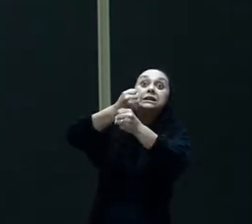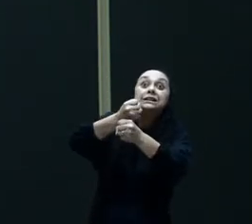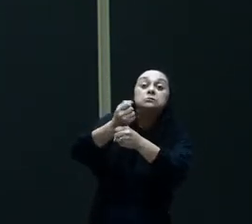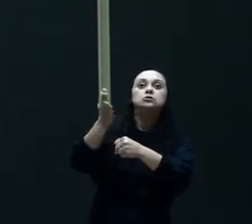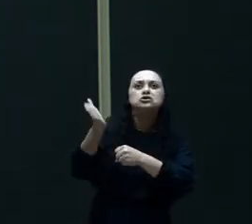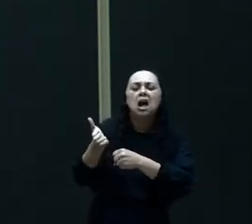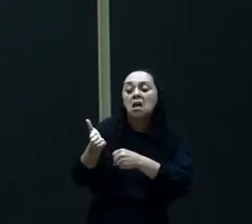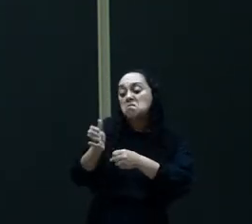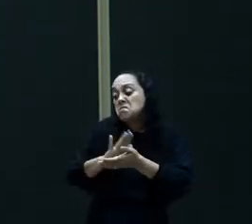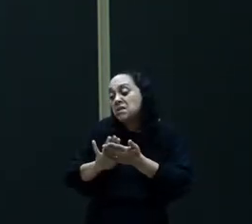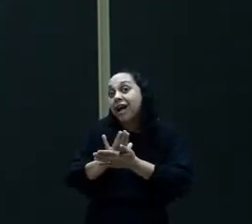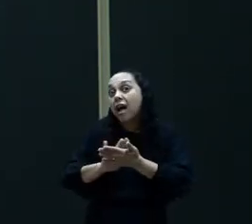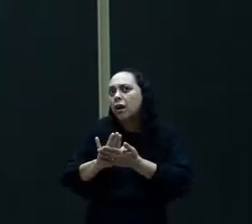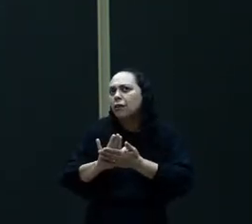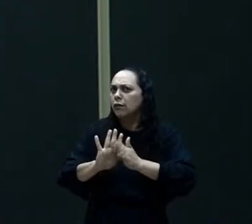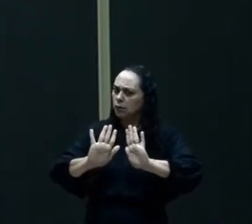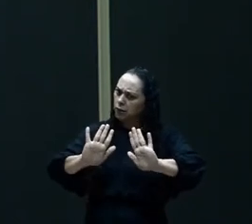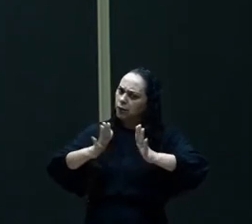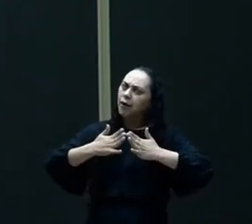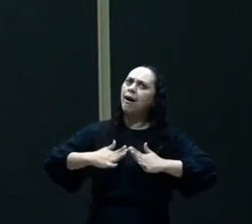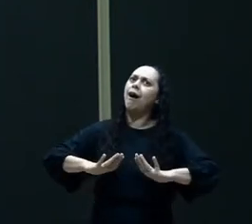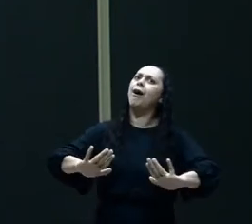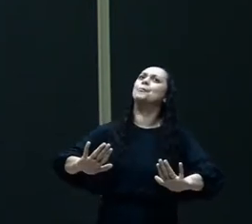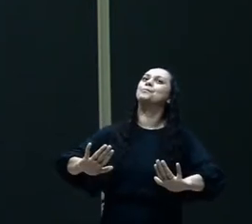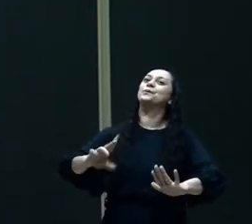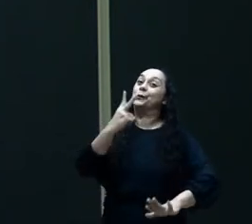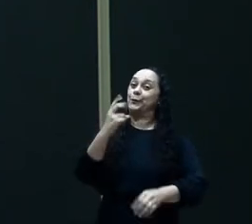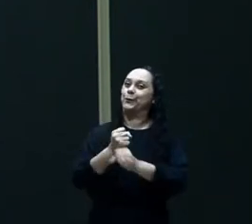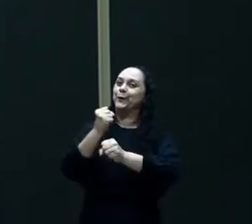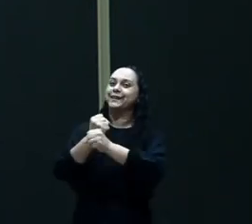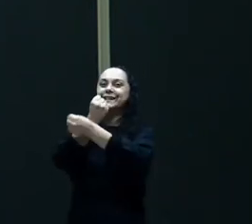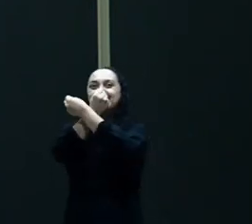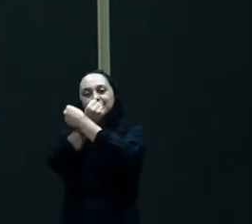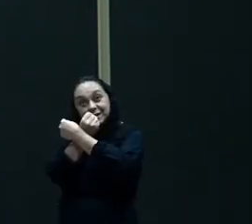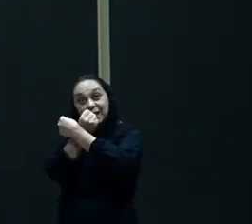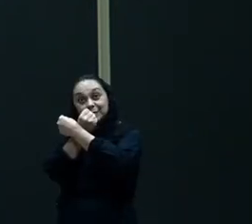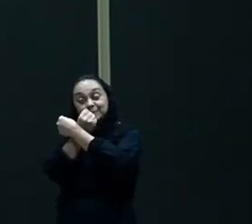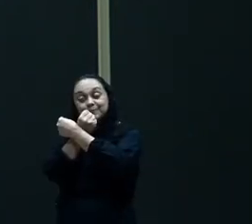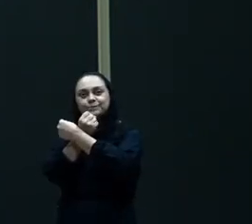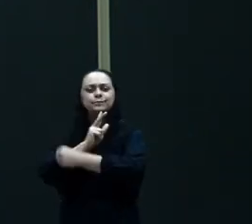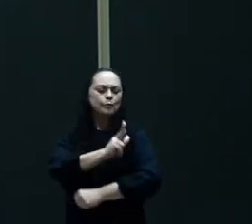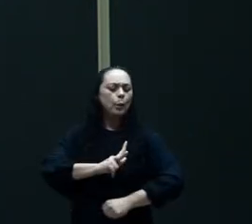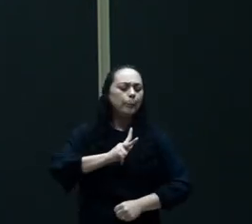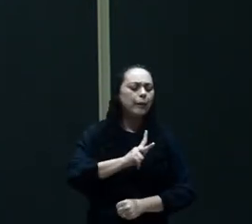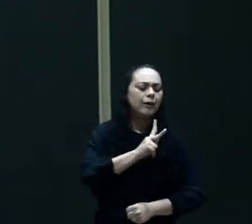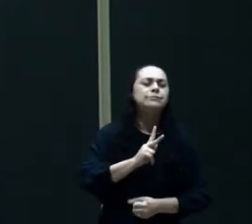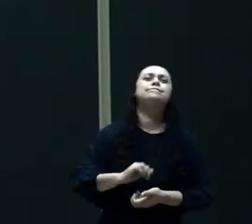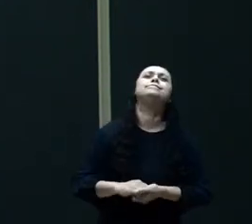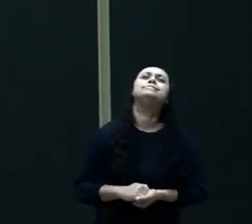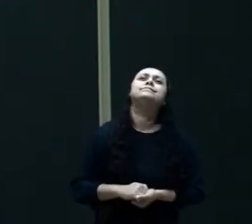desafiador e nesses dois anos em uma prisão ele tem que dar